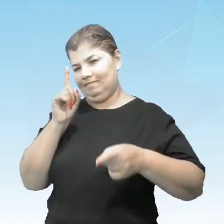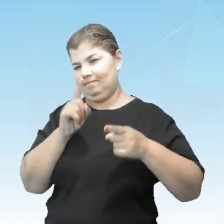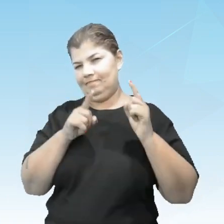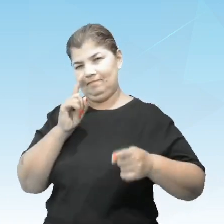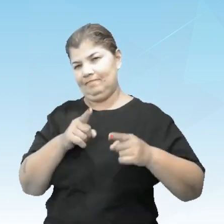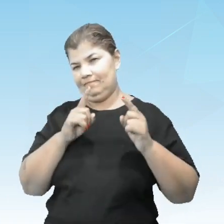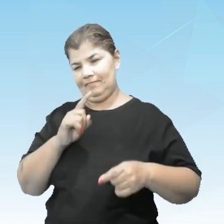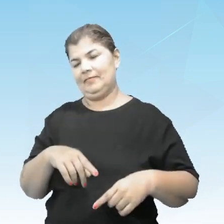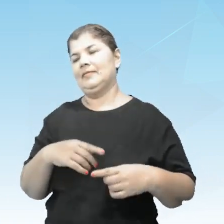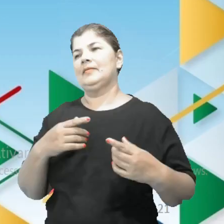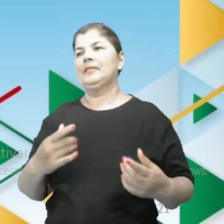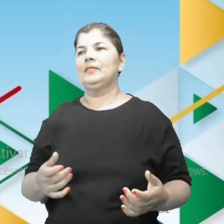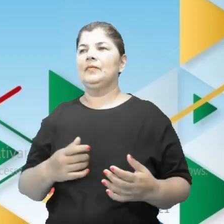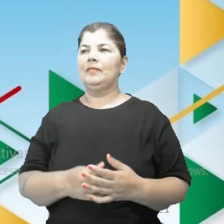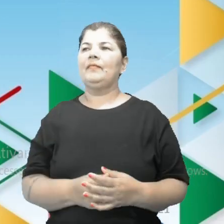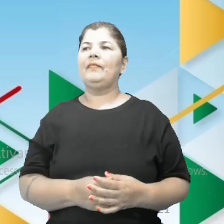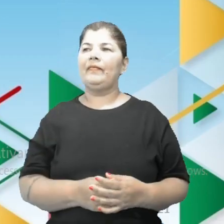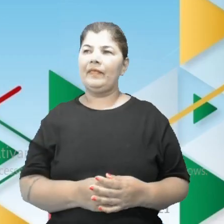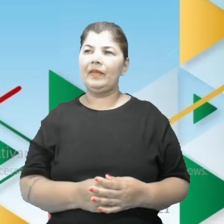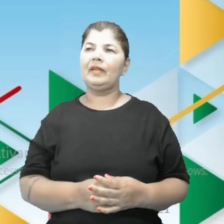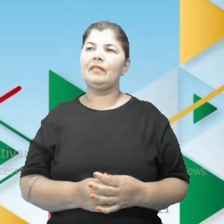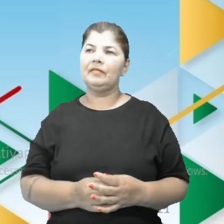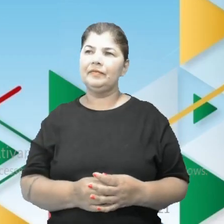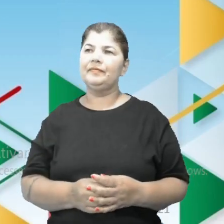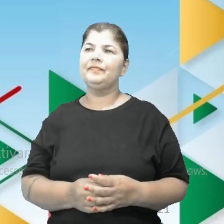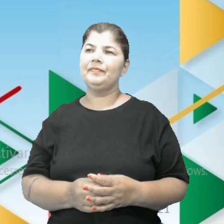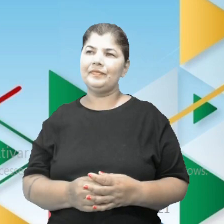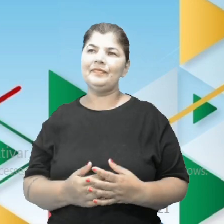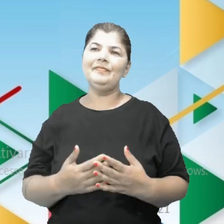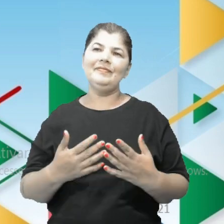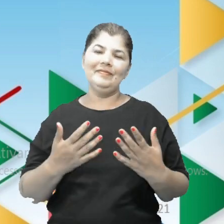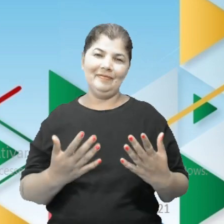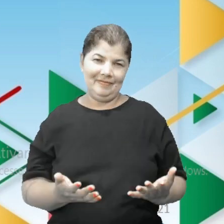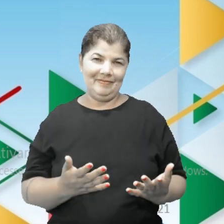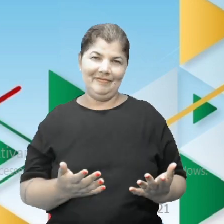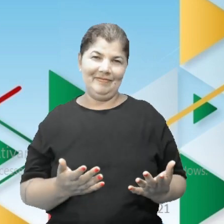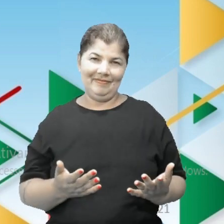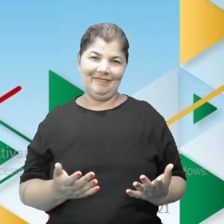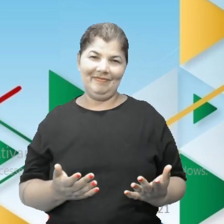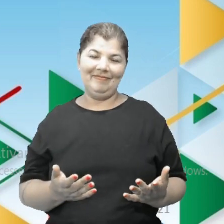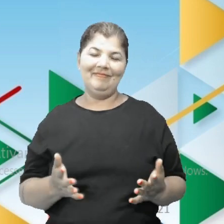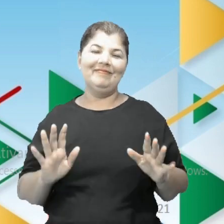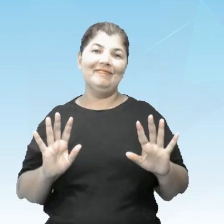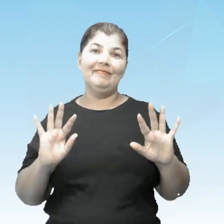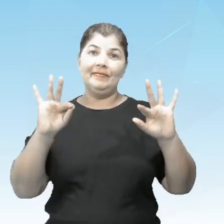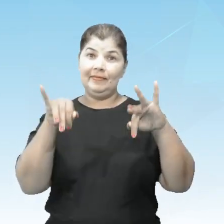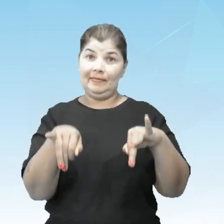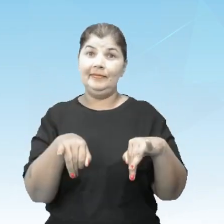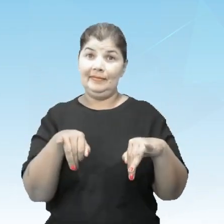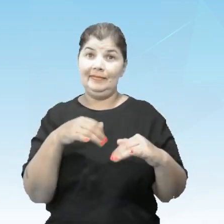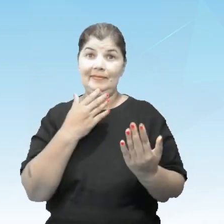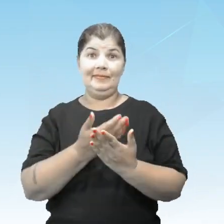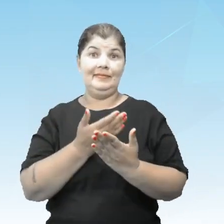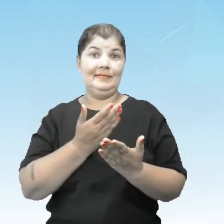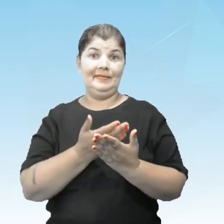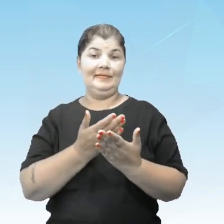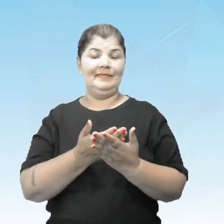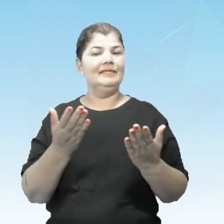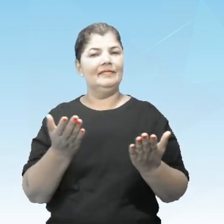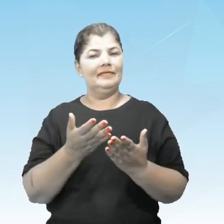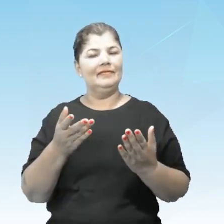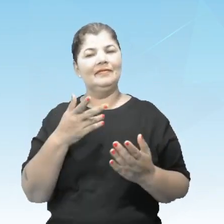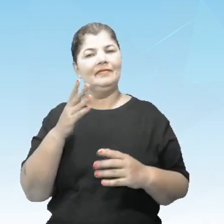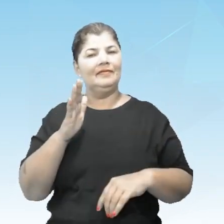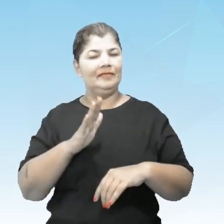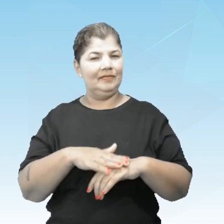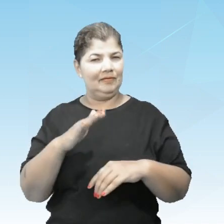bastante hegemonia. Então, pessoal, é o seguinte, aqui a gente conclui a nossa aula de hoje, falando um pouco da